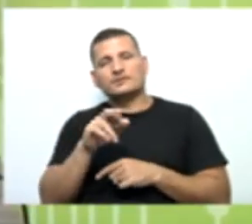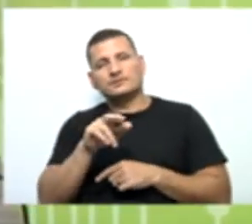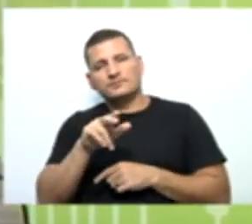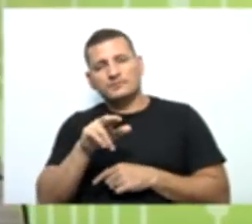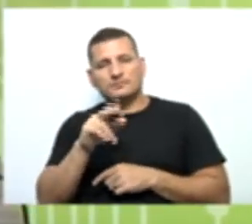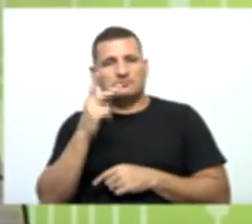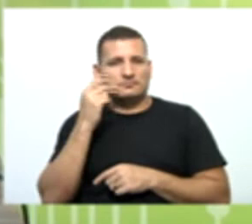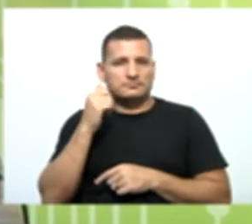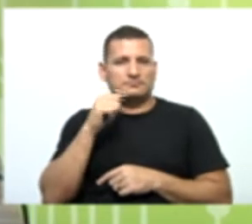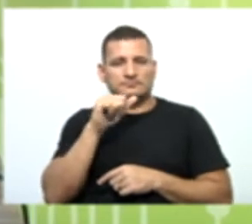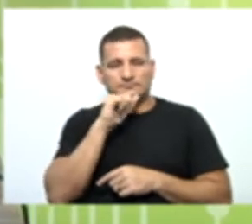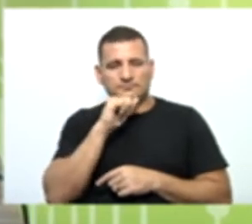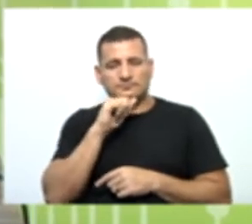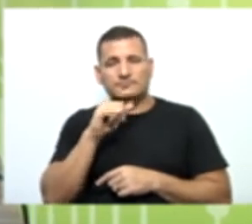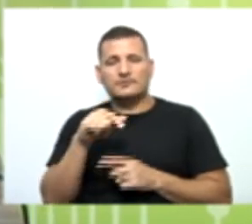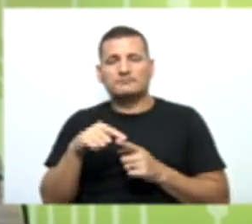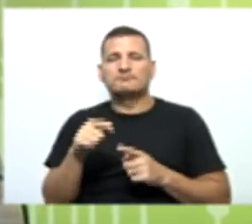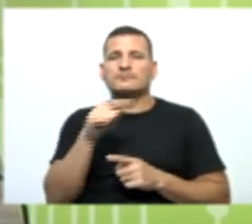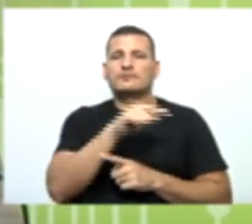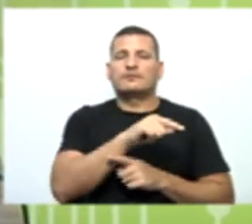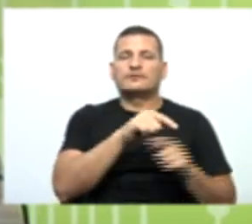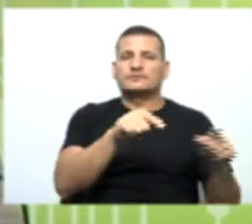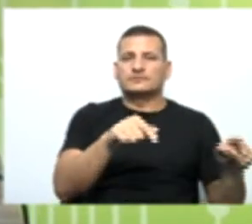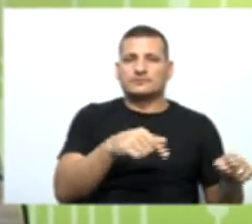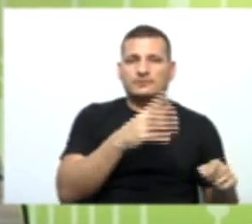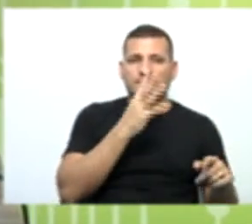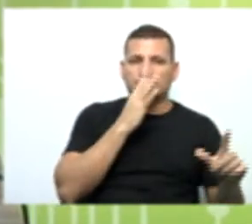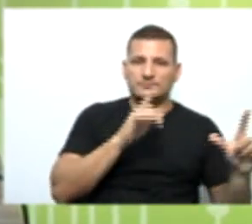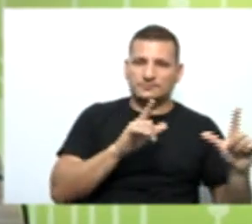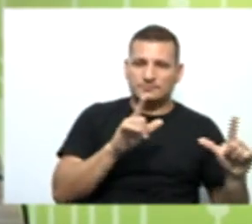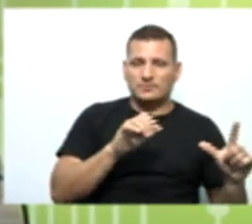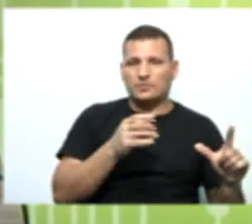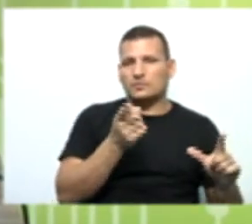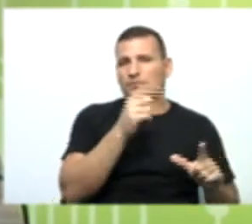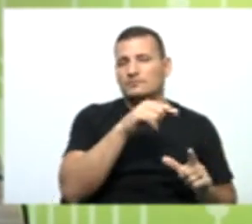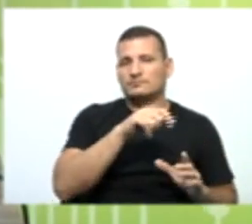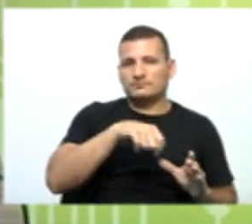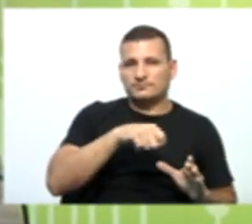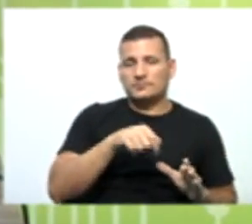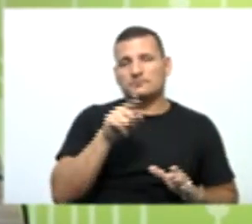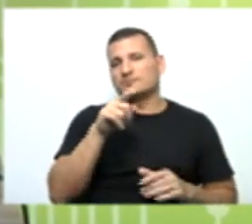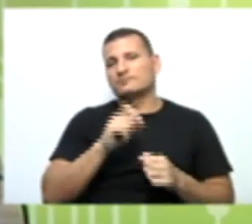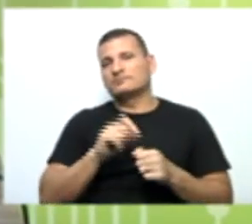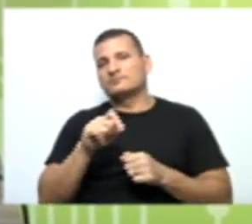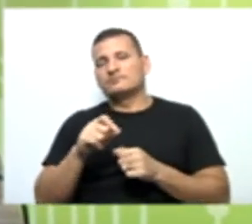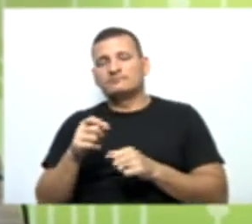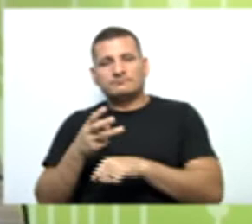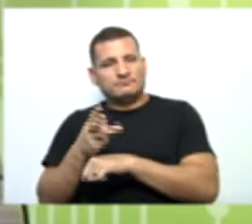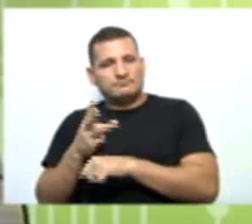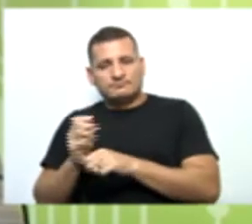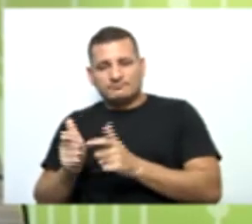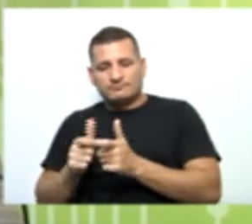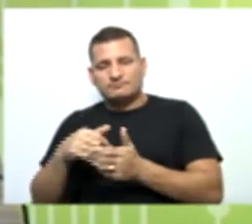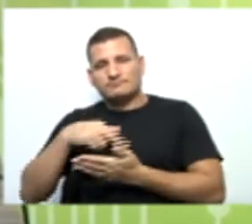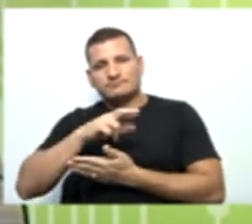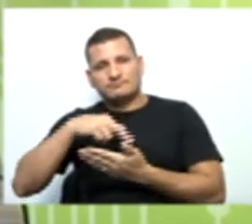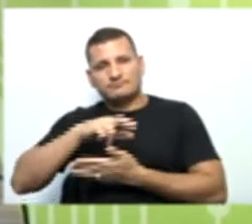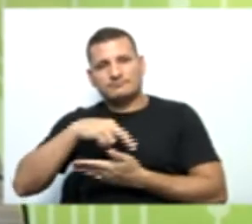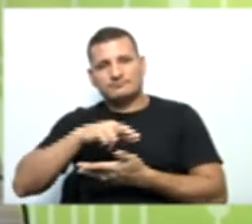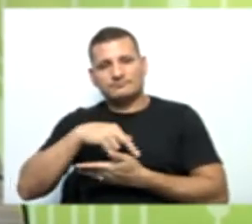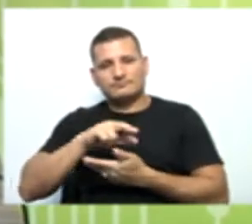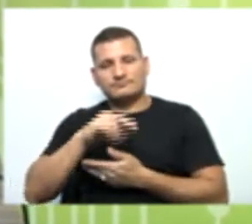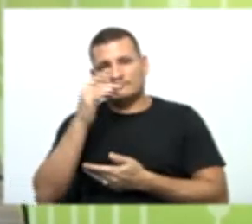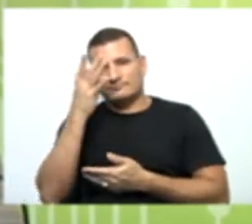seu pai ou com sua mãe, e eles estão na sala ou na cozinha. Geralmente você manda ali uma mensagem por esse aplicativo, para